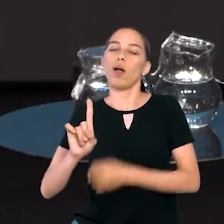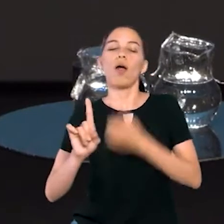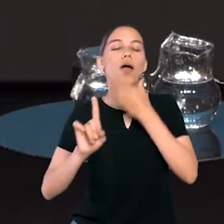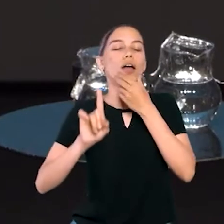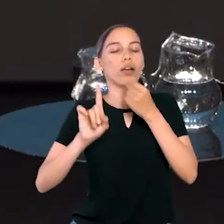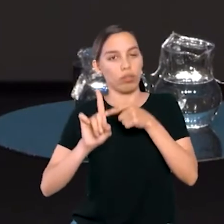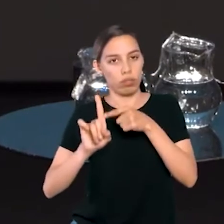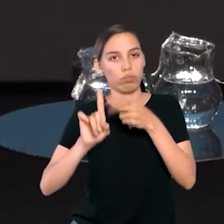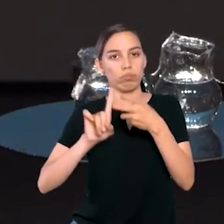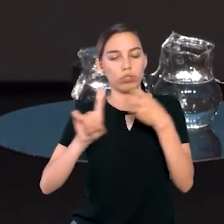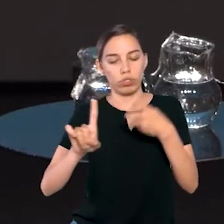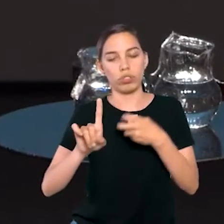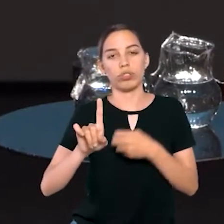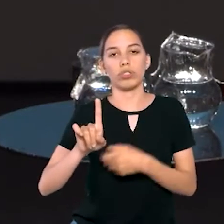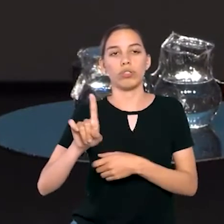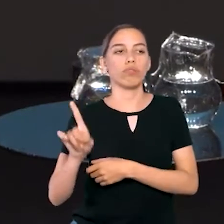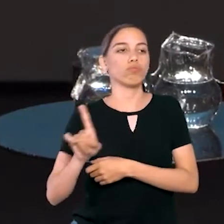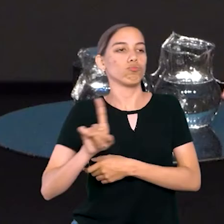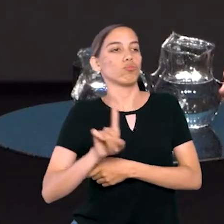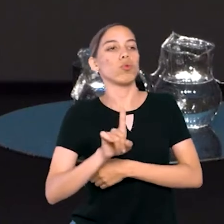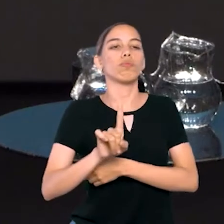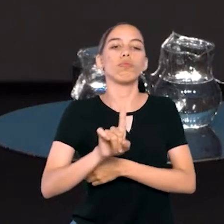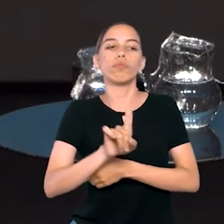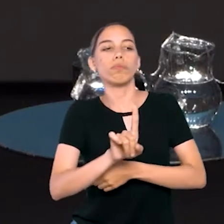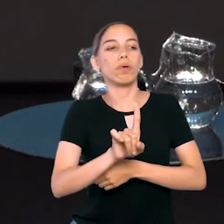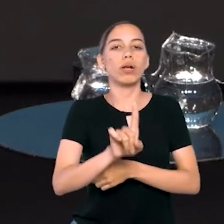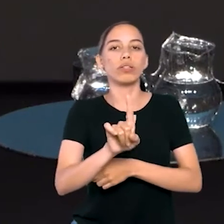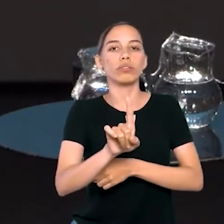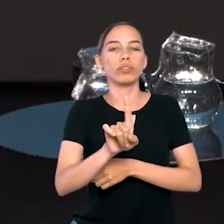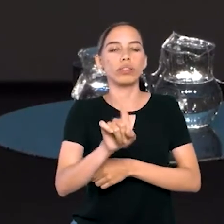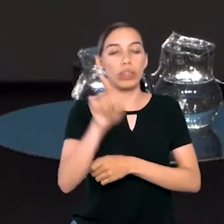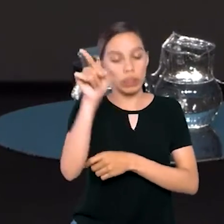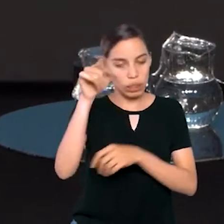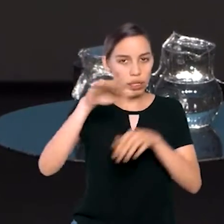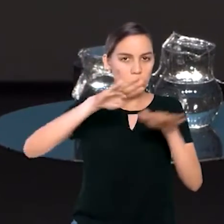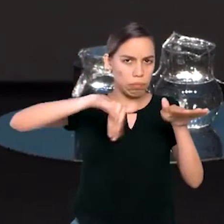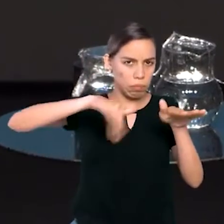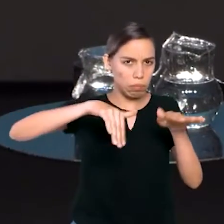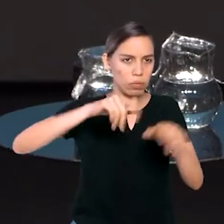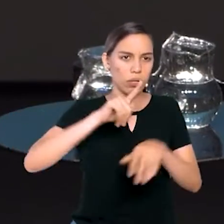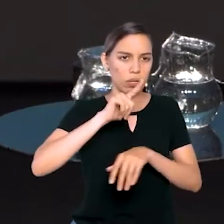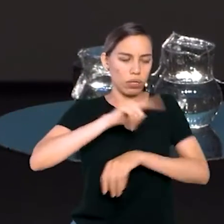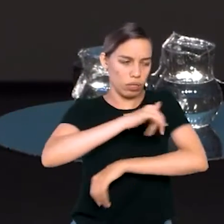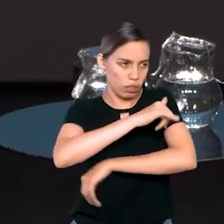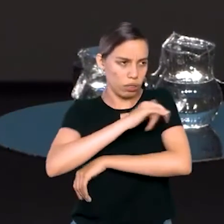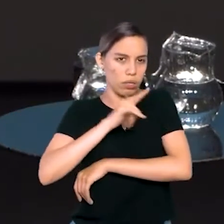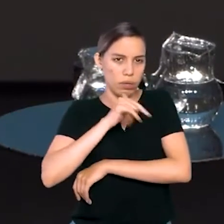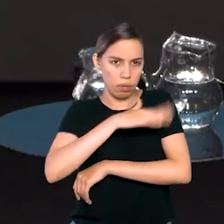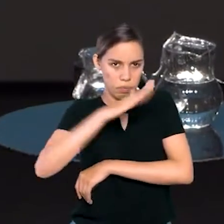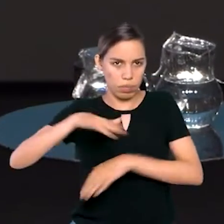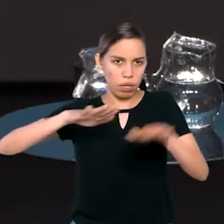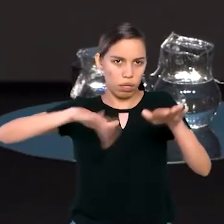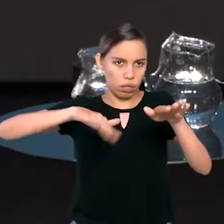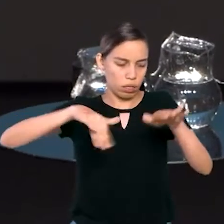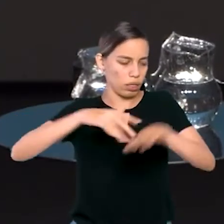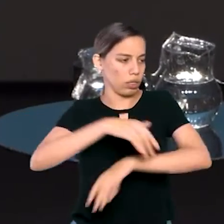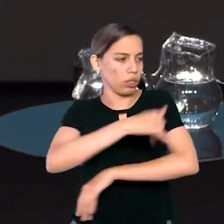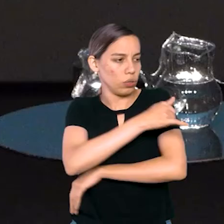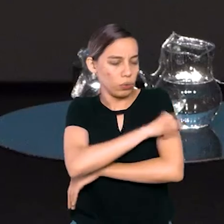Janeiro, encontrou uma mãe com os filhinhos, e a mãe disse para os filhinhos,